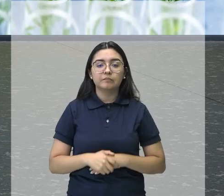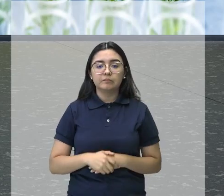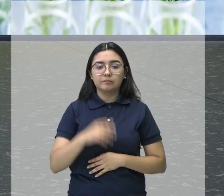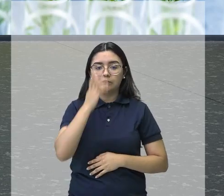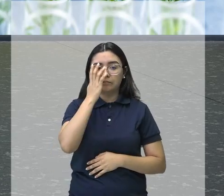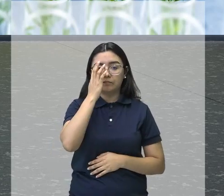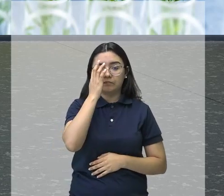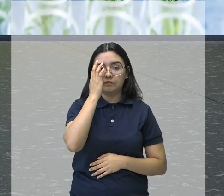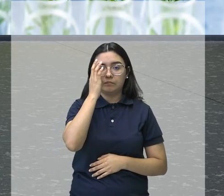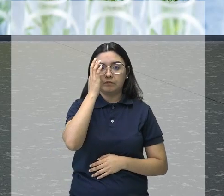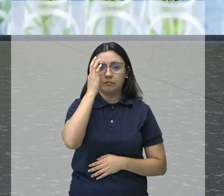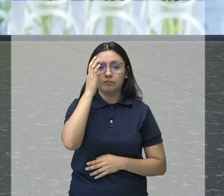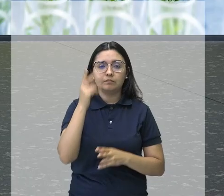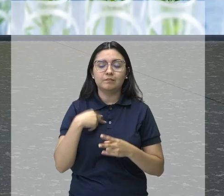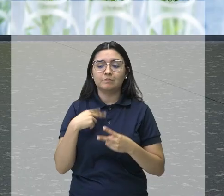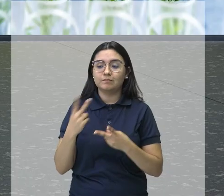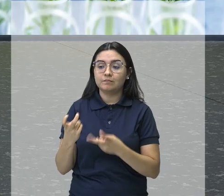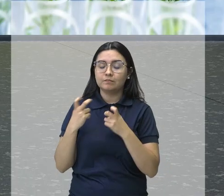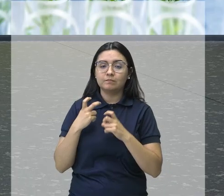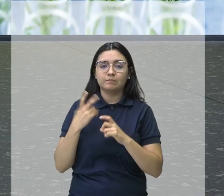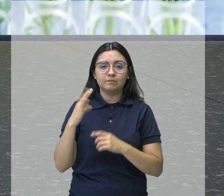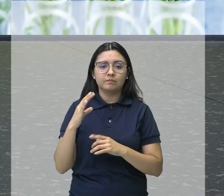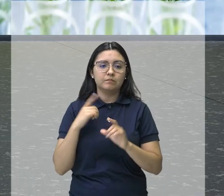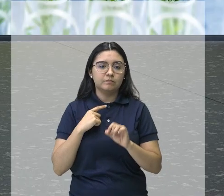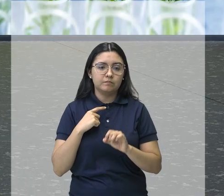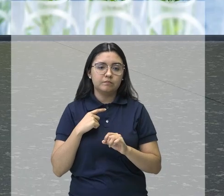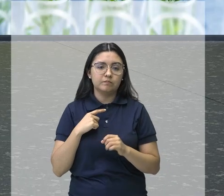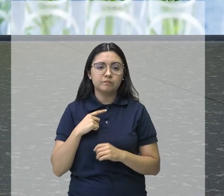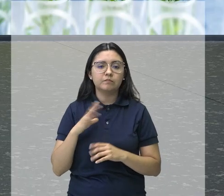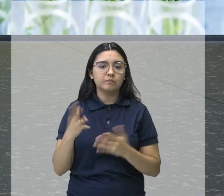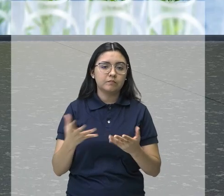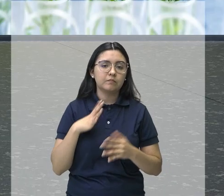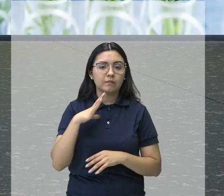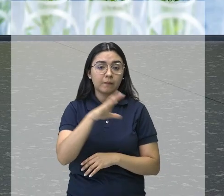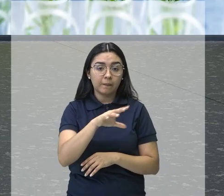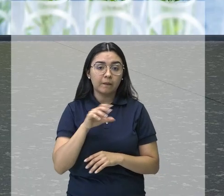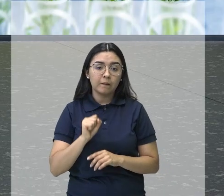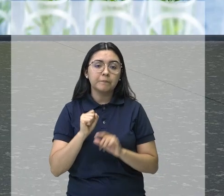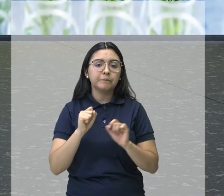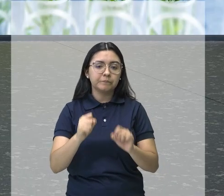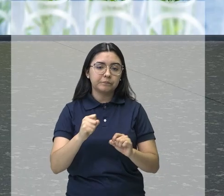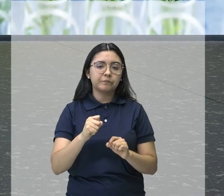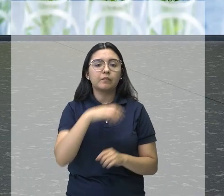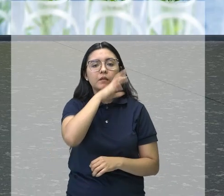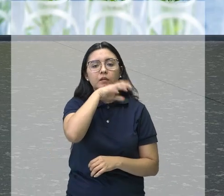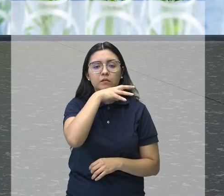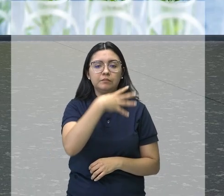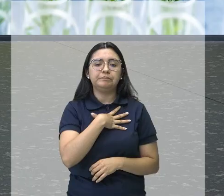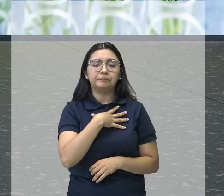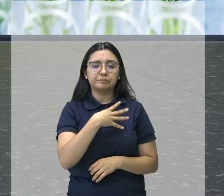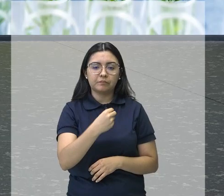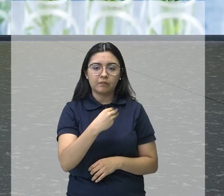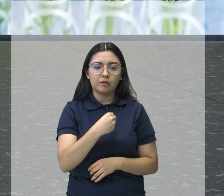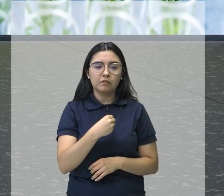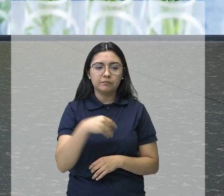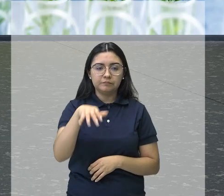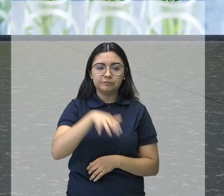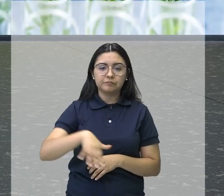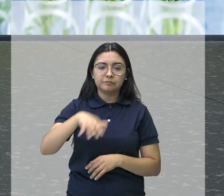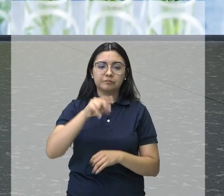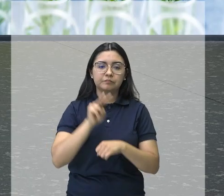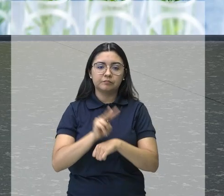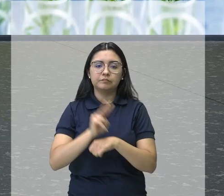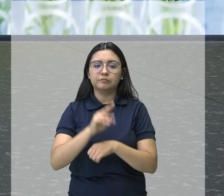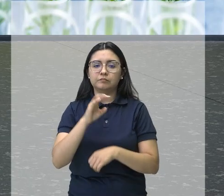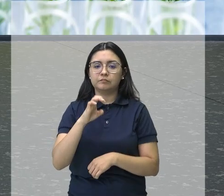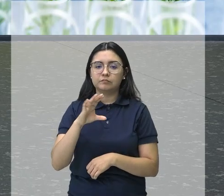no extrativismo científico é a captura de pequenos mamíferos em áreas de conservação. Aí já são os ecólogos